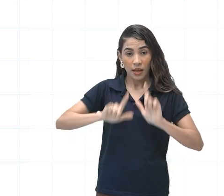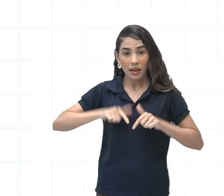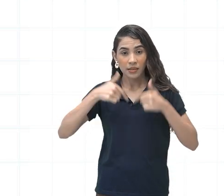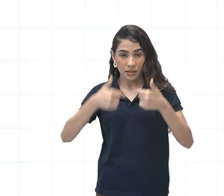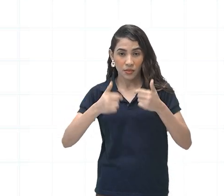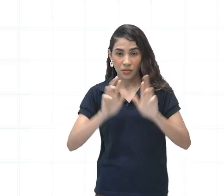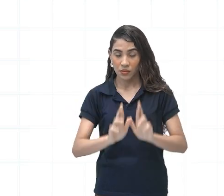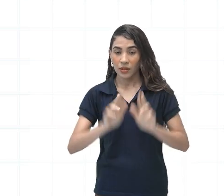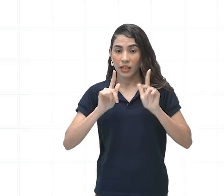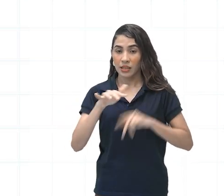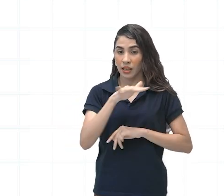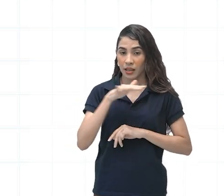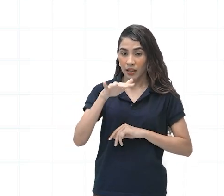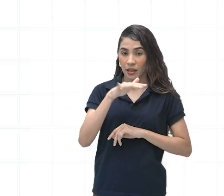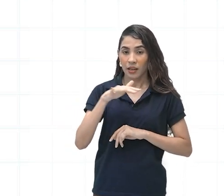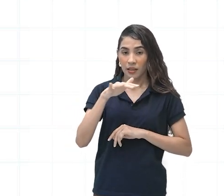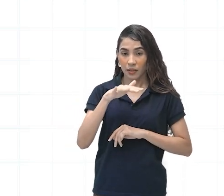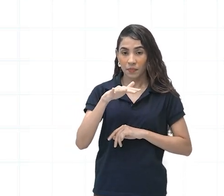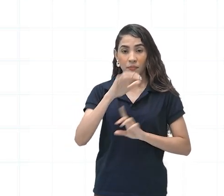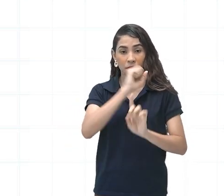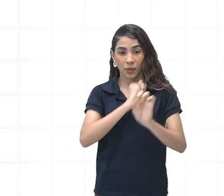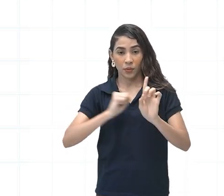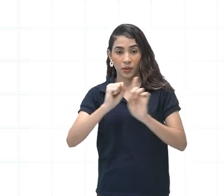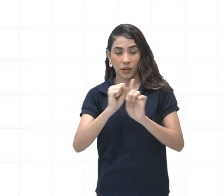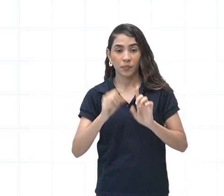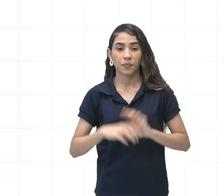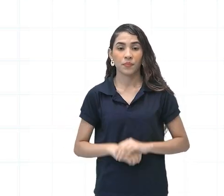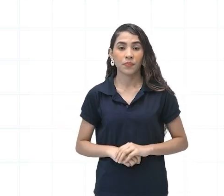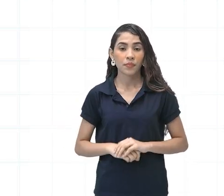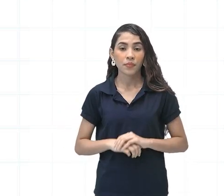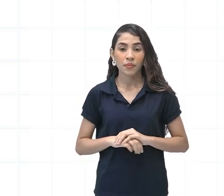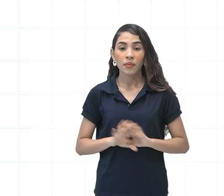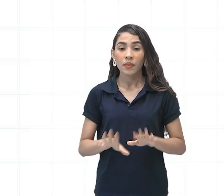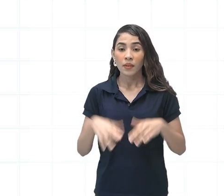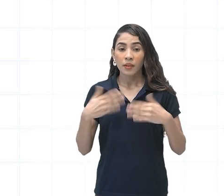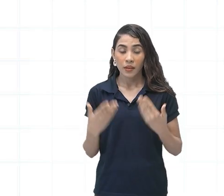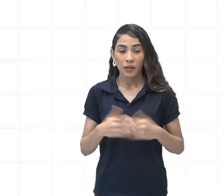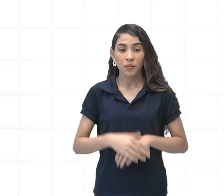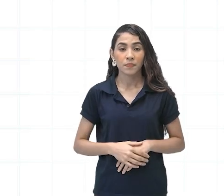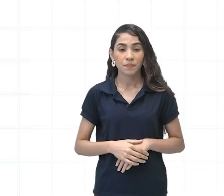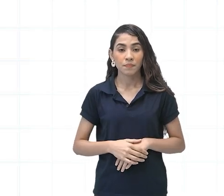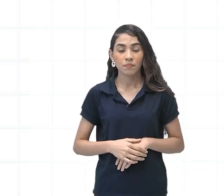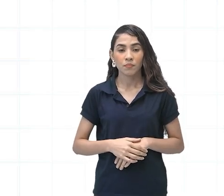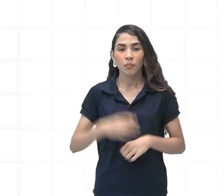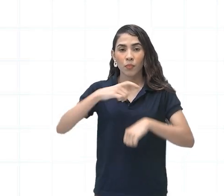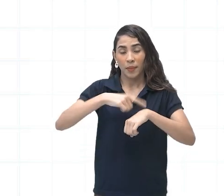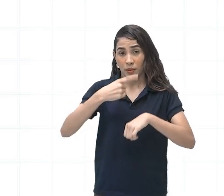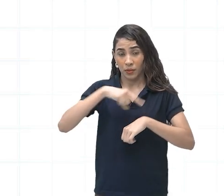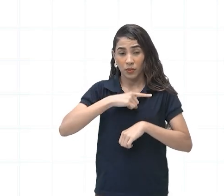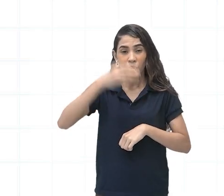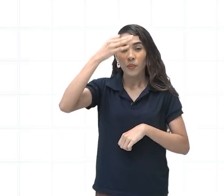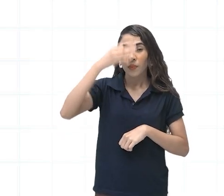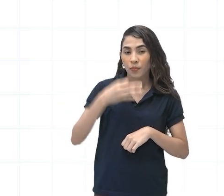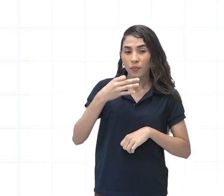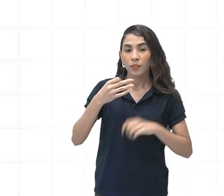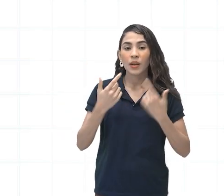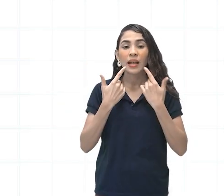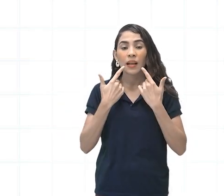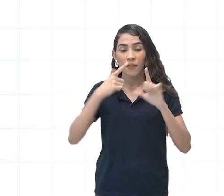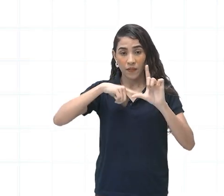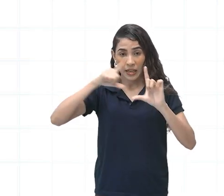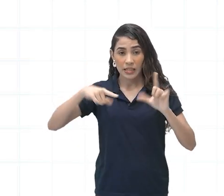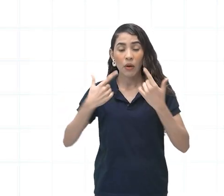atuam em diferentes espaços sociais. Então, ao compreendermos o conceito de variação